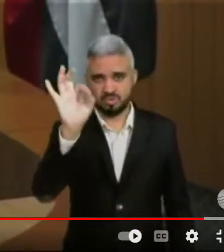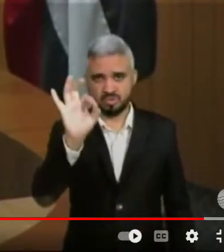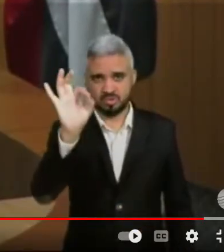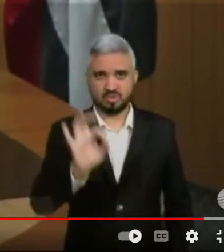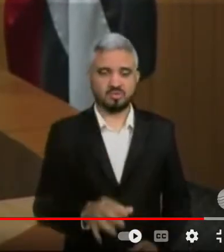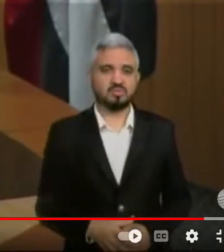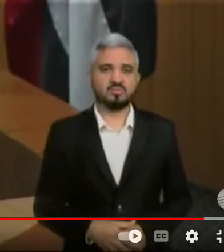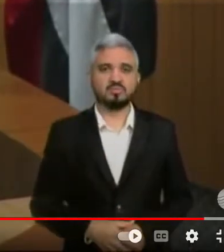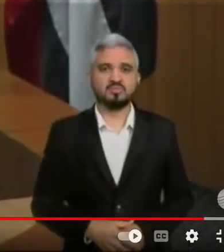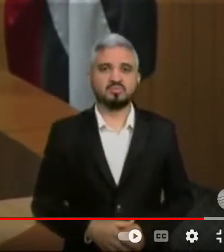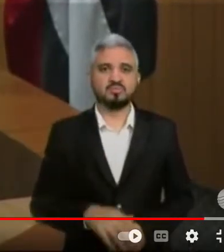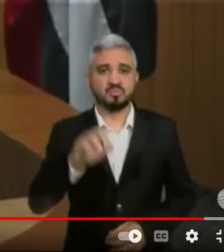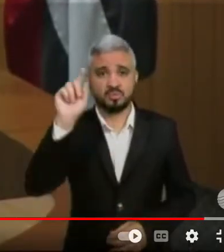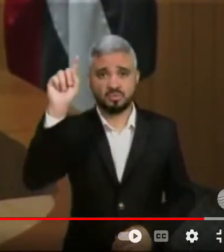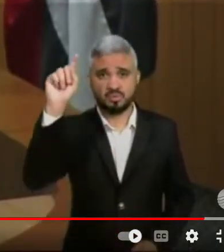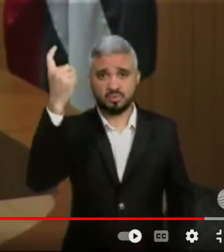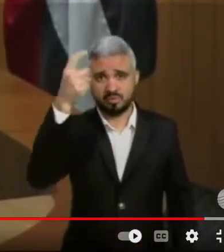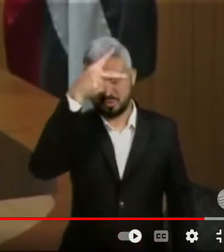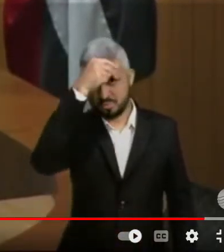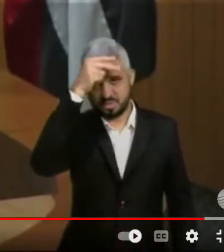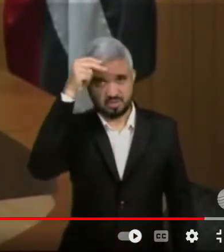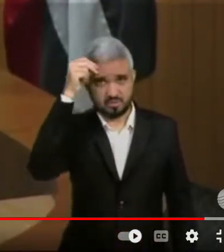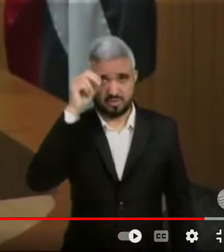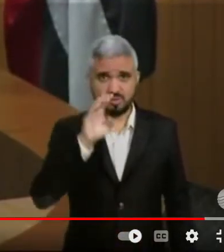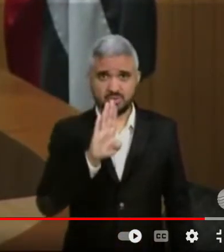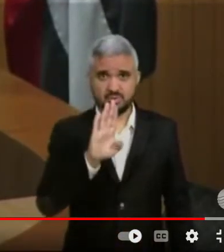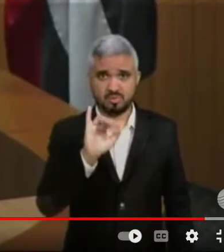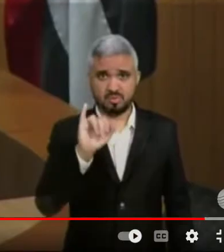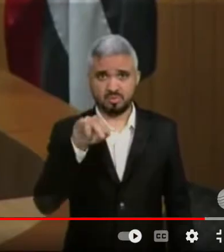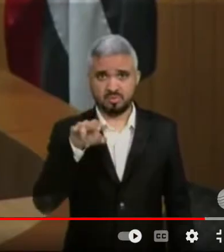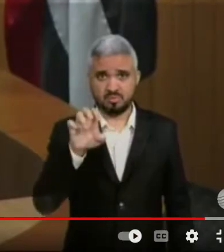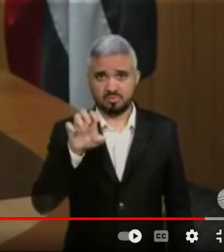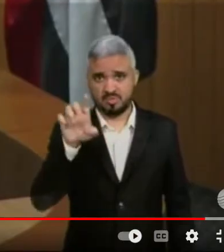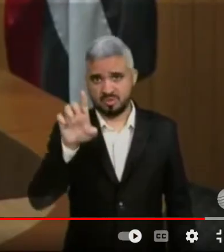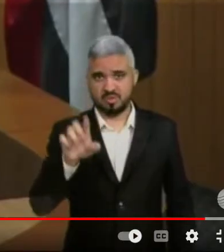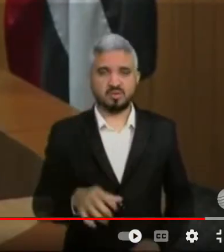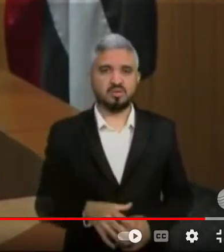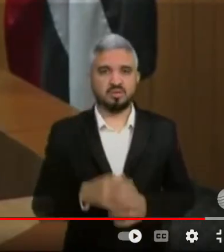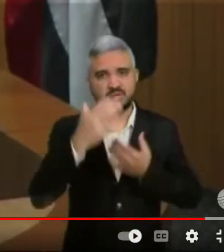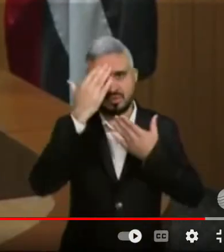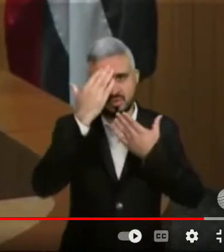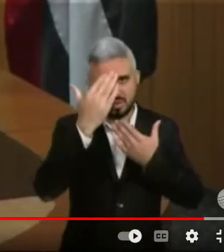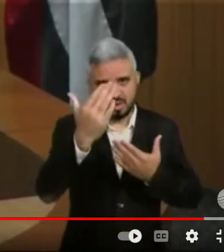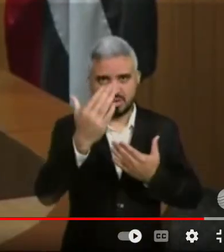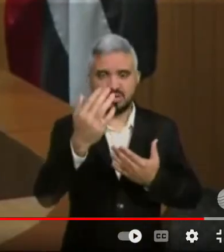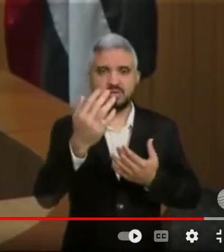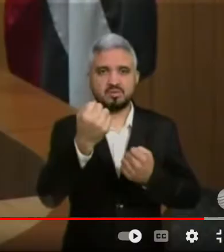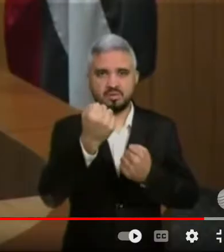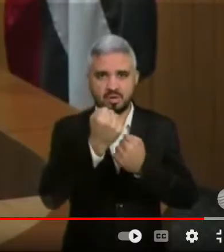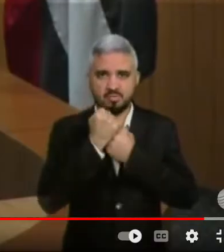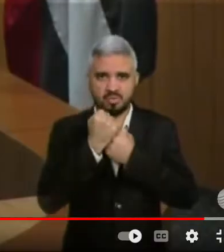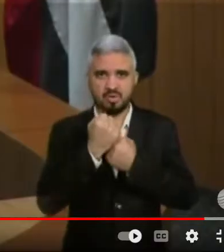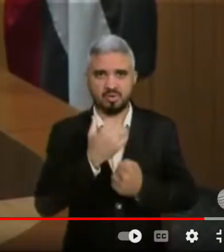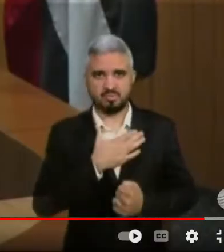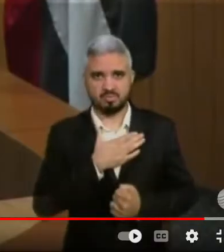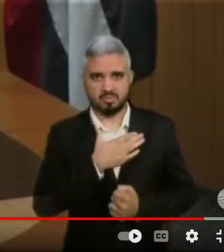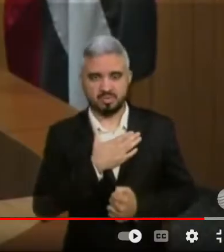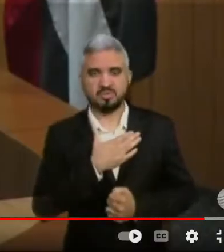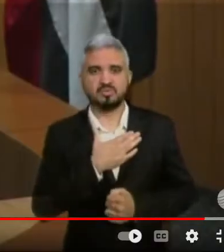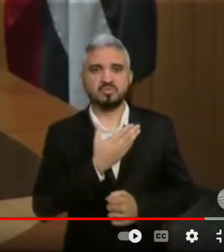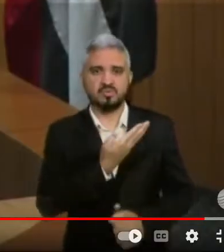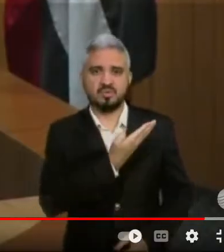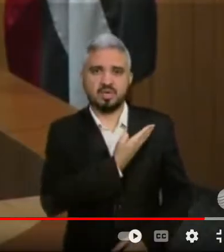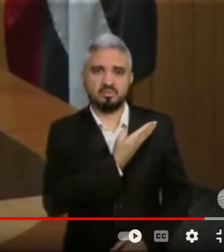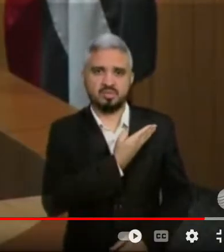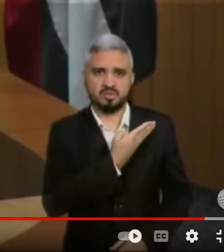amigo também que eu tenho, que eu tenho sempre essa gratidão por ter sido, por ter me apoiado na eleição de deputado, tenho uma grande amizade tanto com o